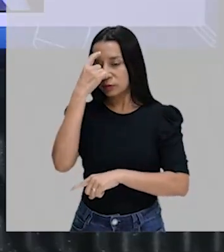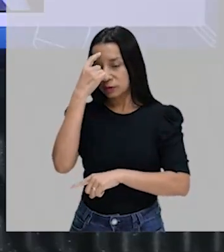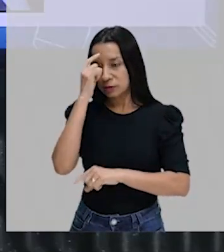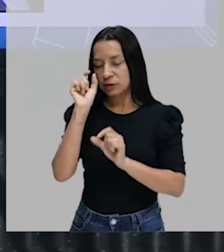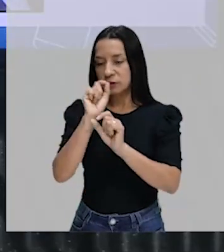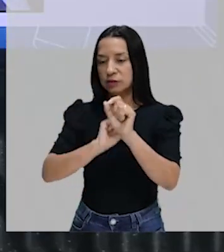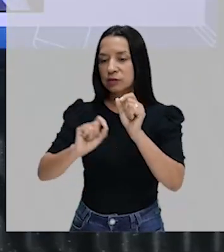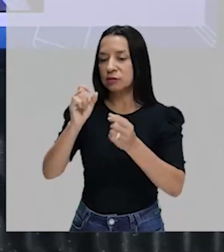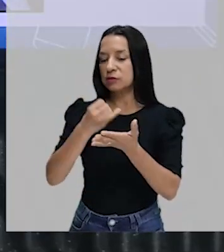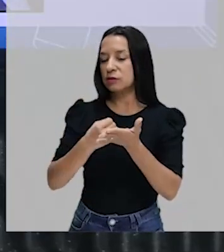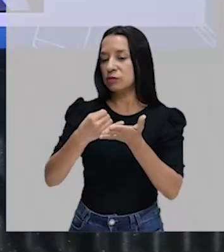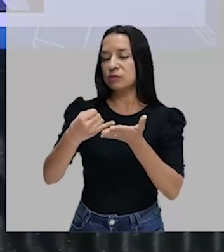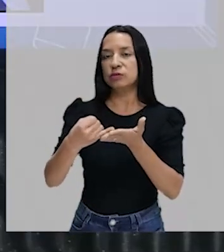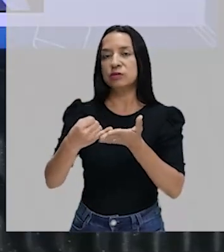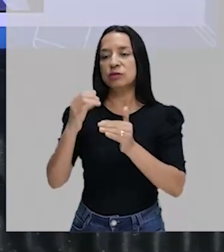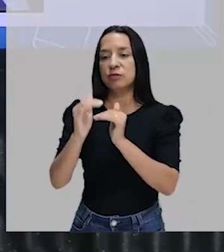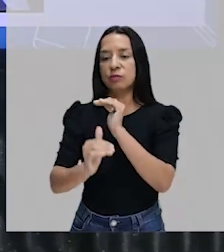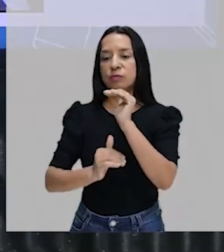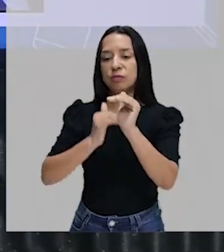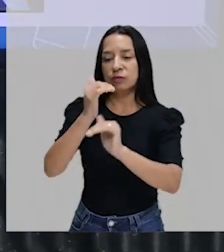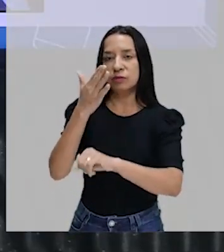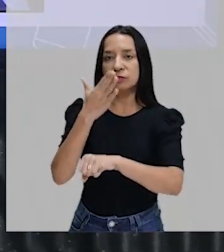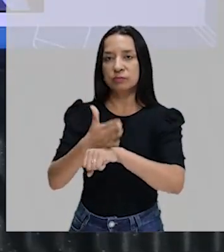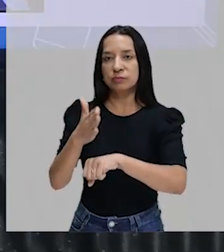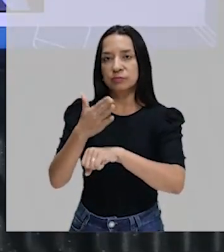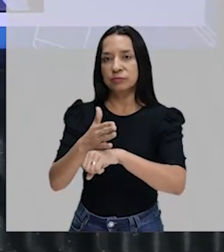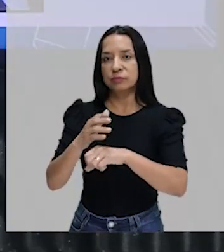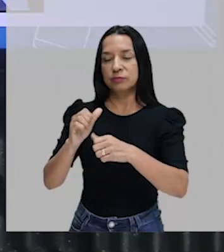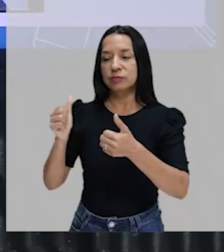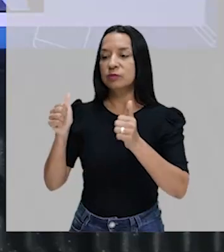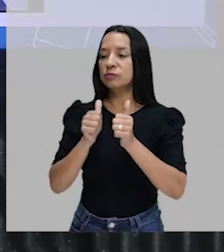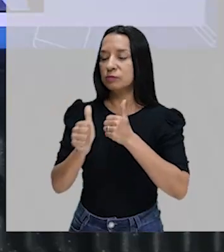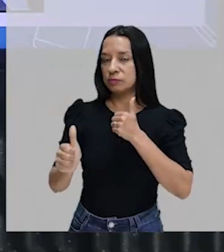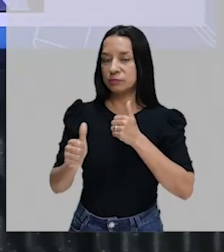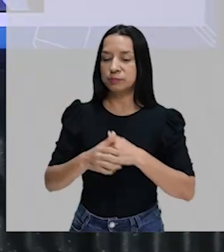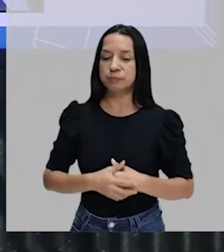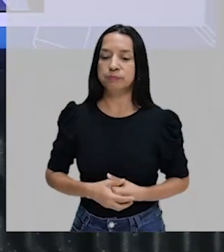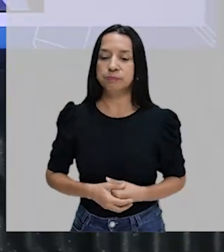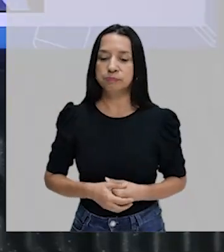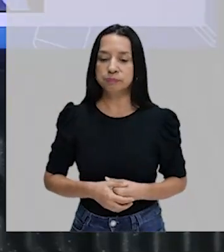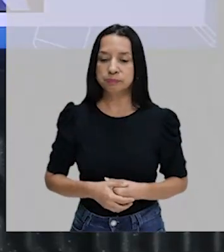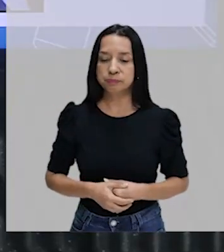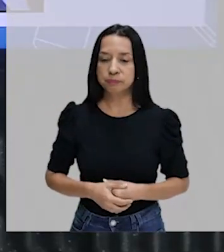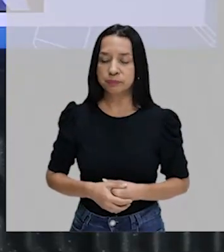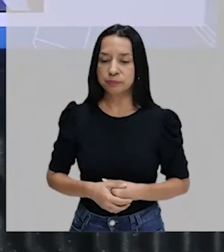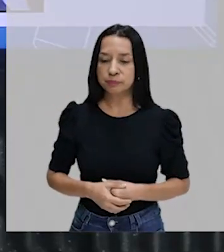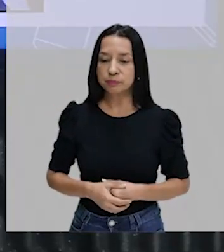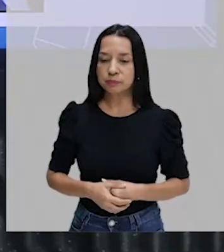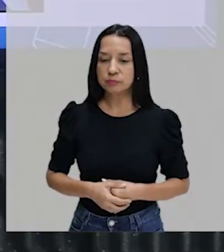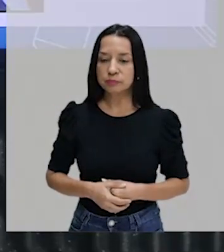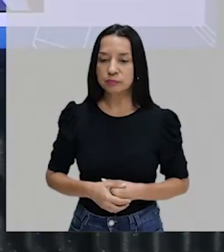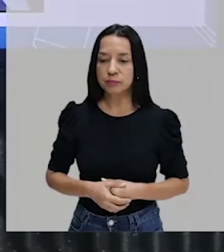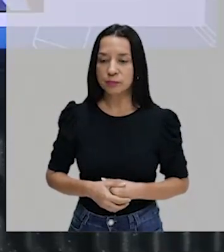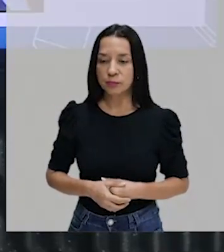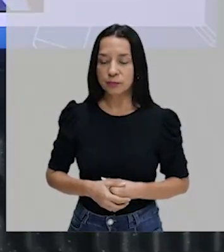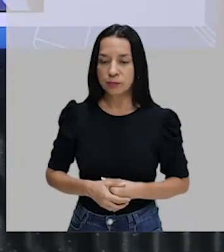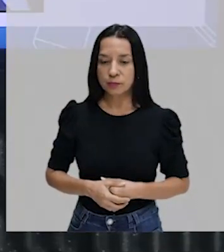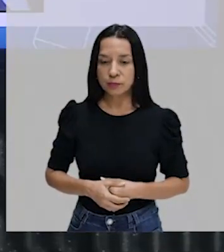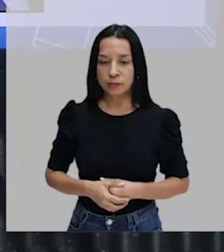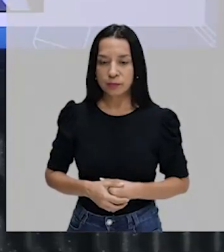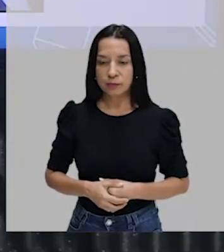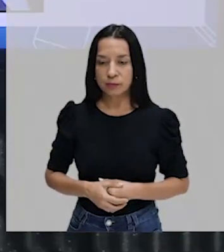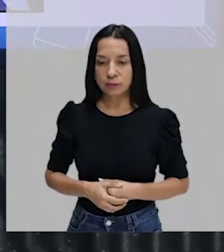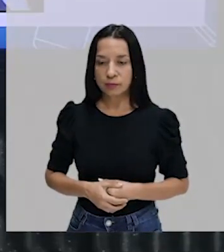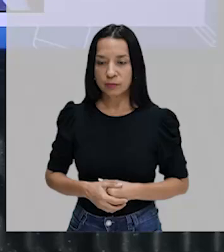quem inicia um processo de treinamento esportivo. Então, de forma detalhada e registrar tudo aquilo que irá